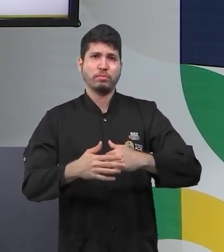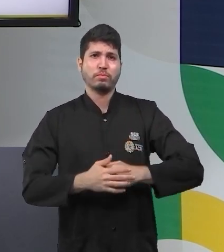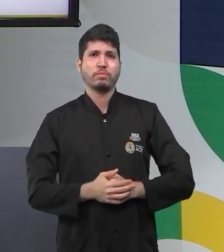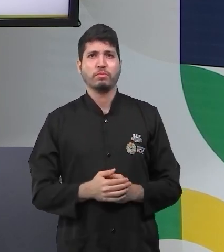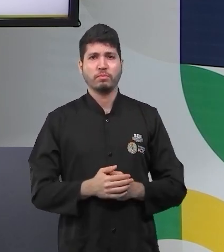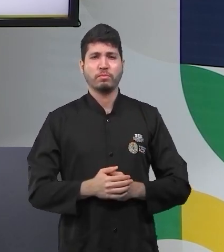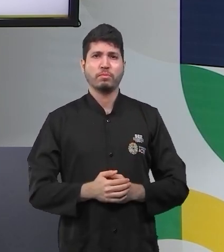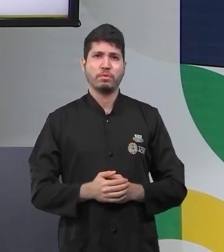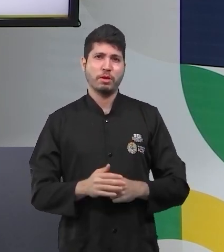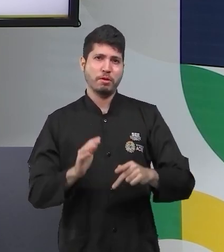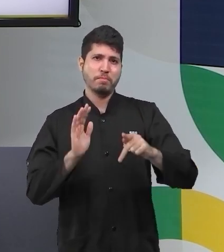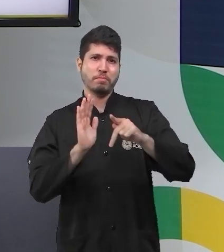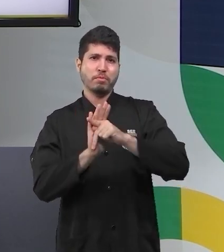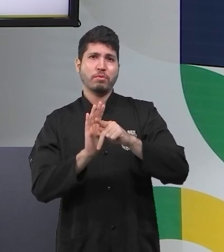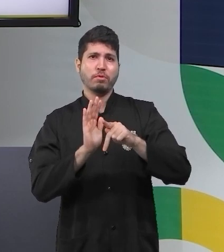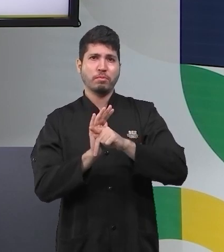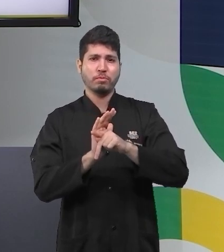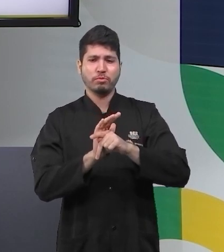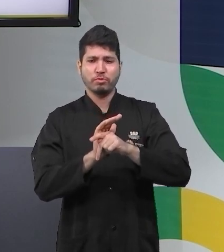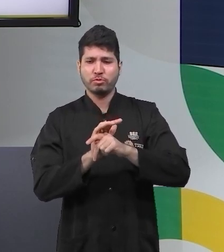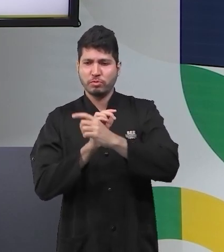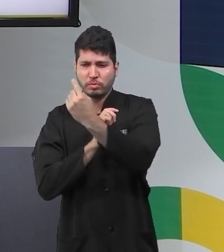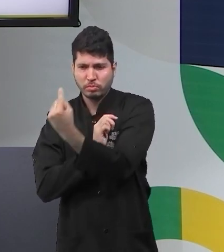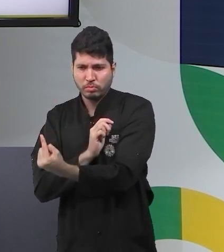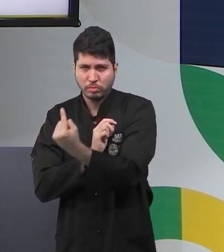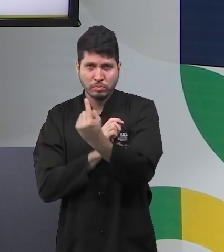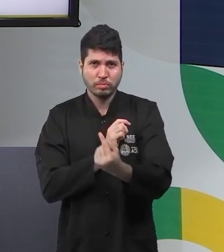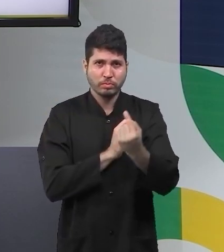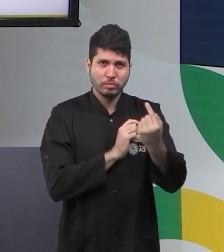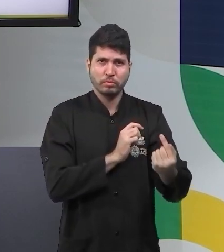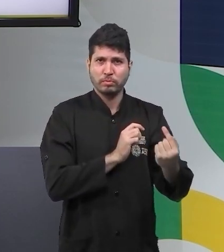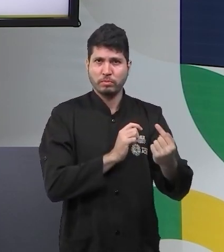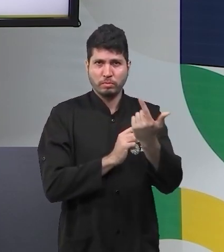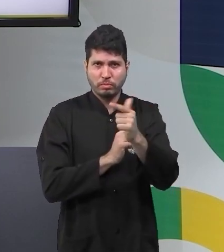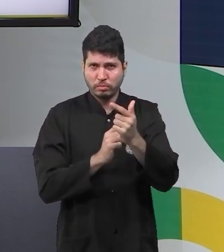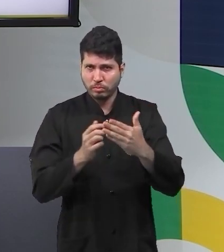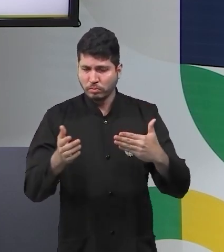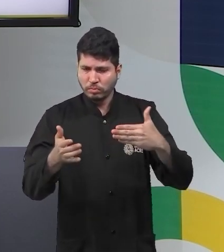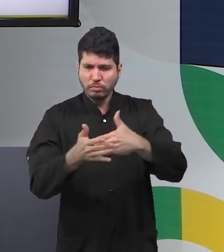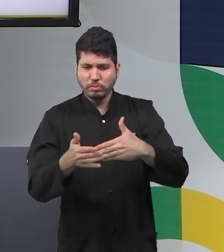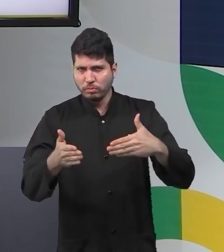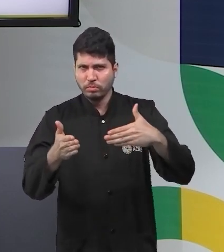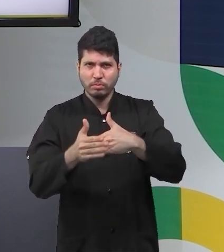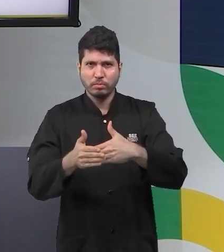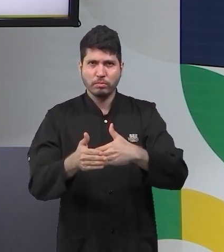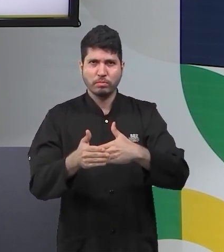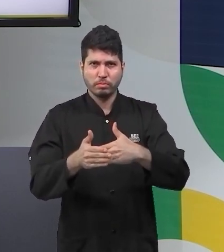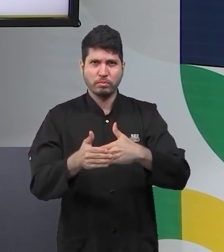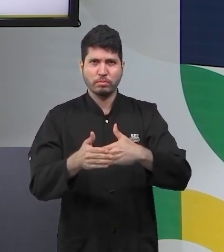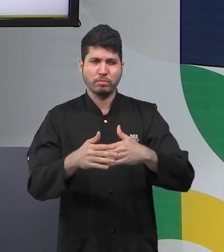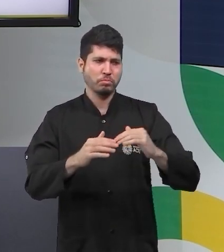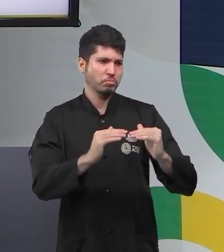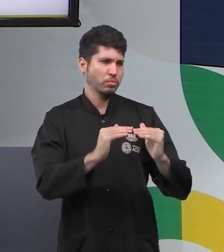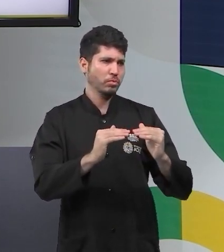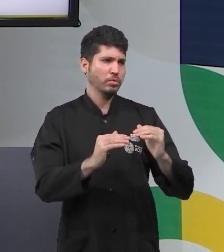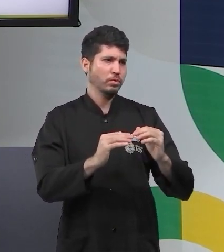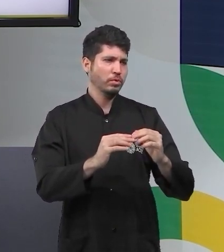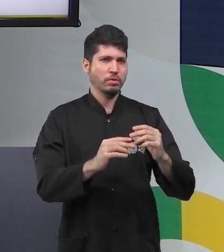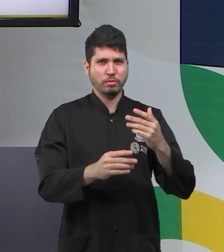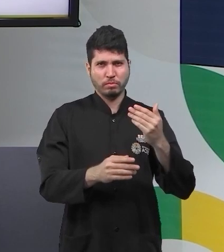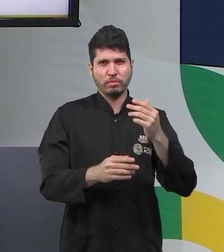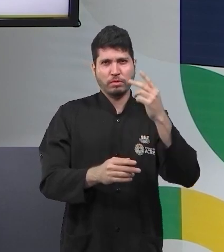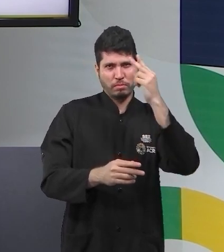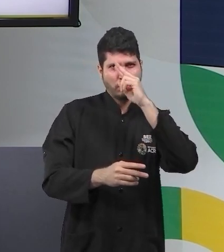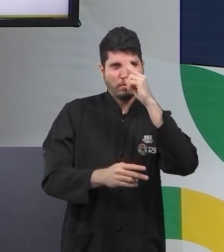parte da sua construção identitária. Ela não serve para limitar o ser, como subjugando, como foram feitos os europeus ao chegar